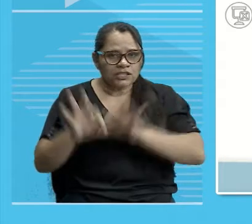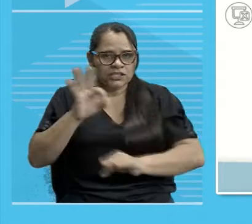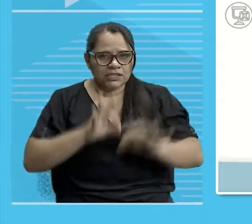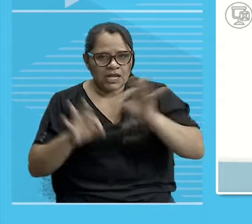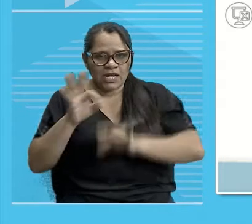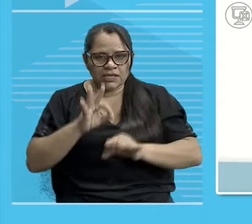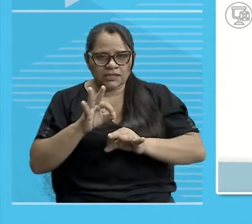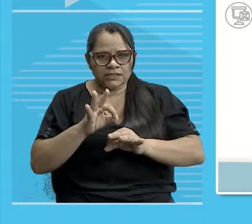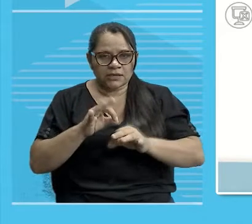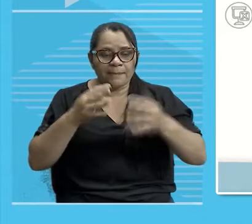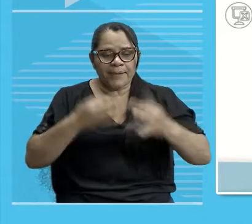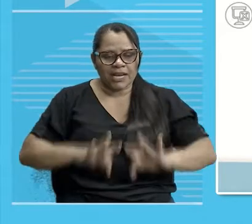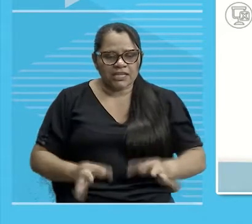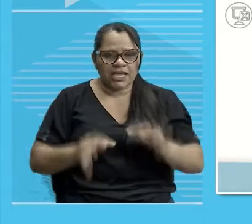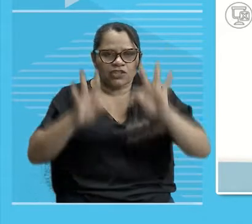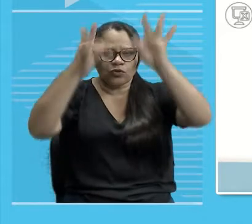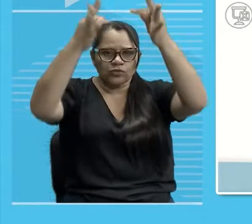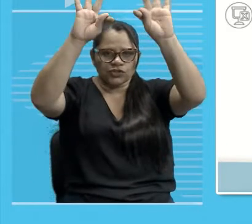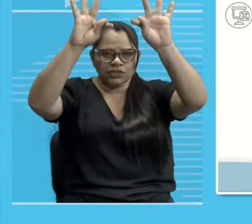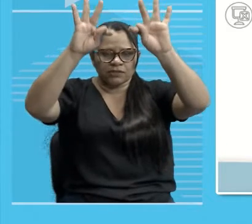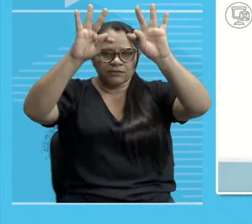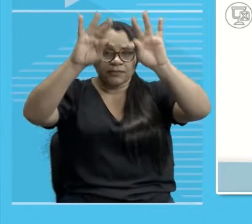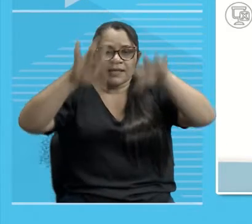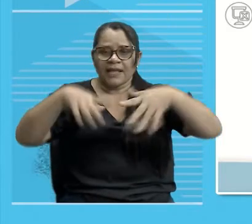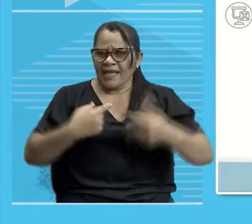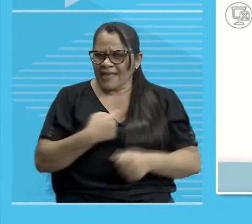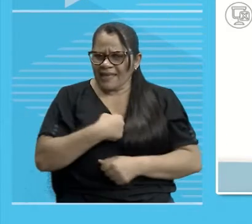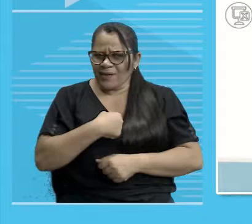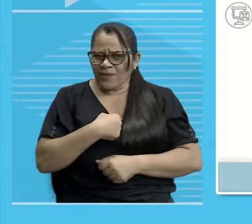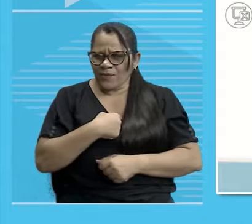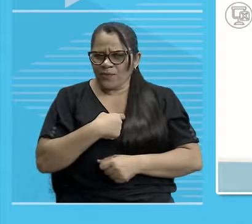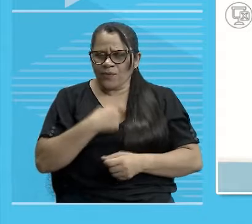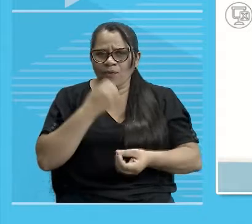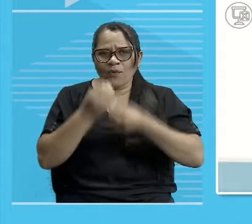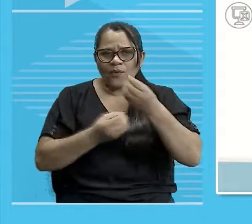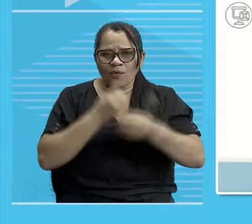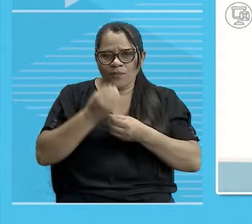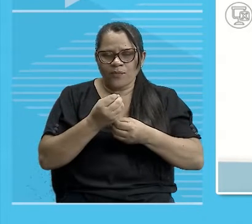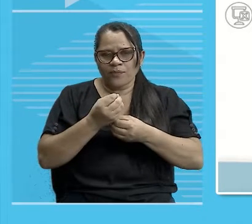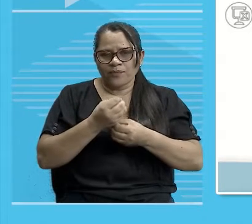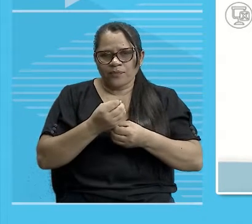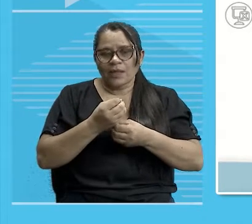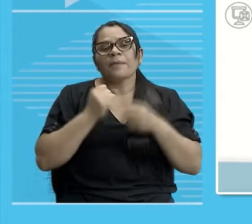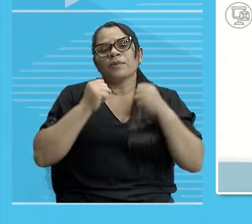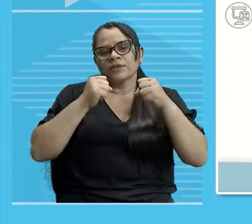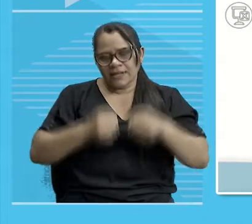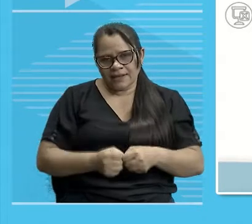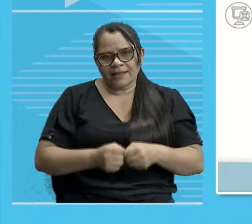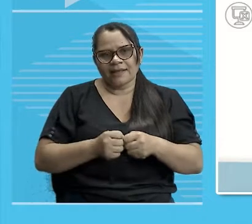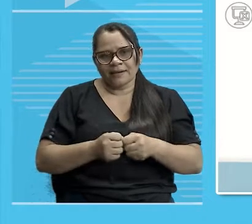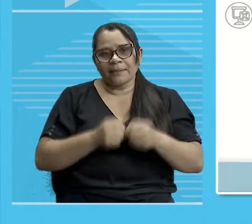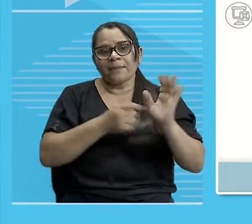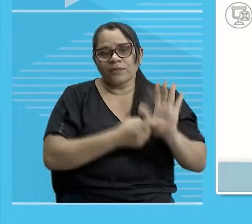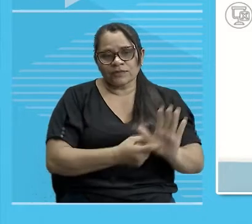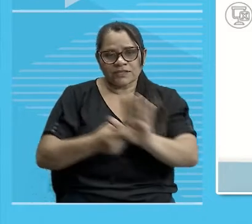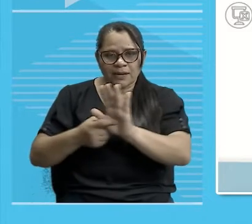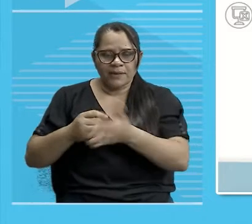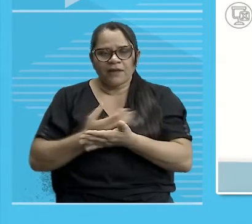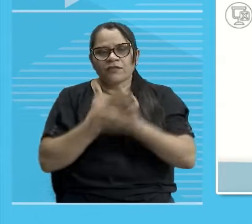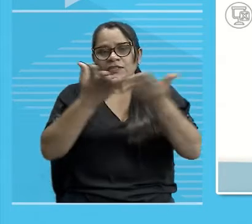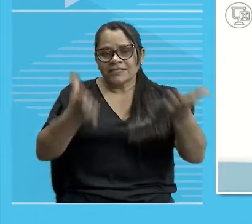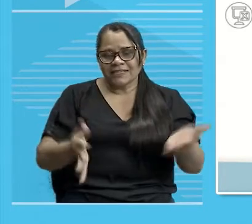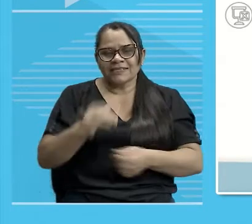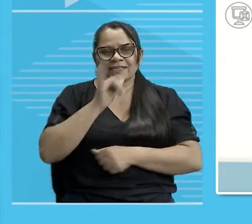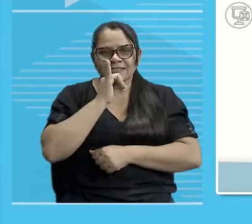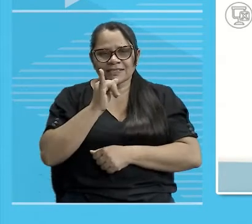e eu passaria a noite inteira dando exemplos querido aluno